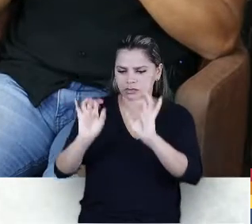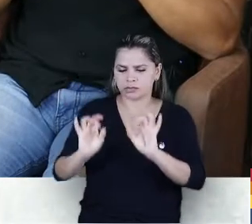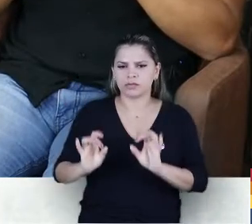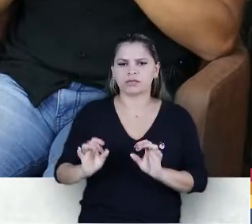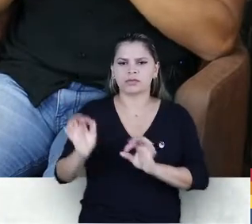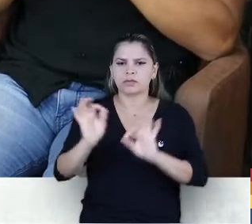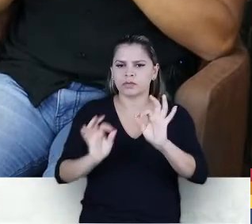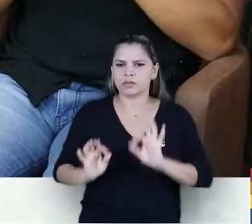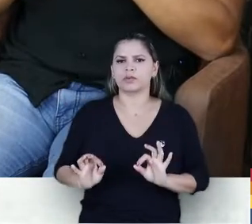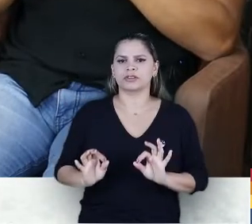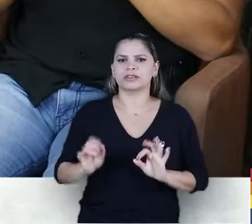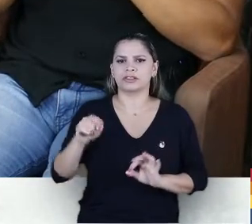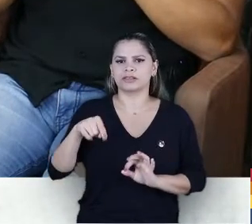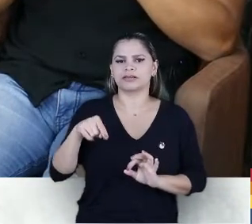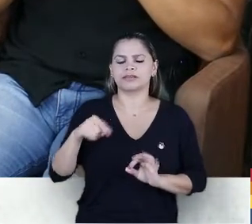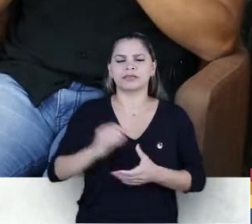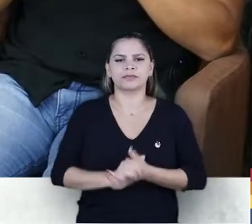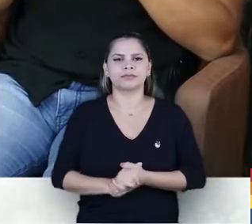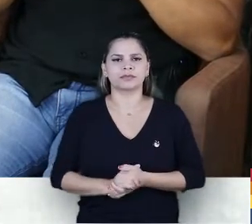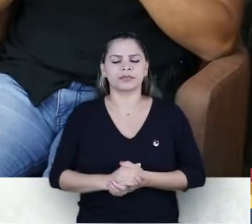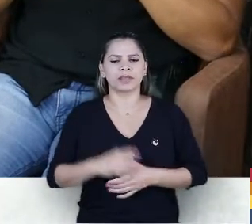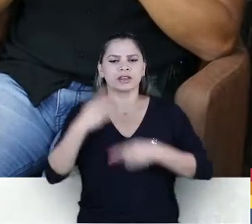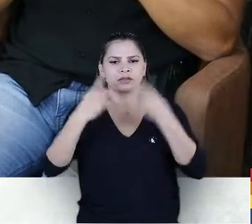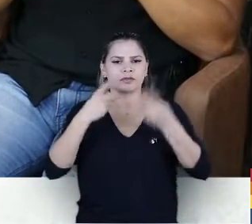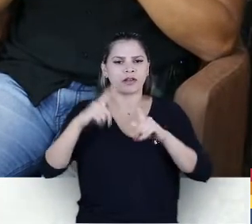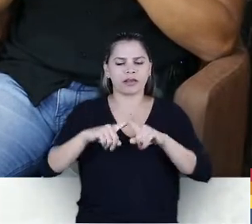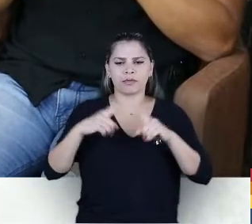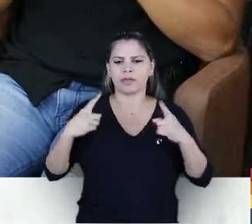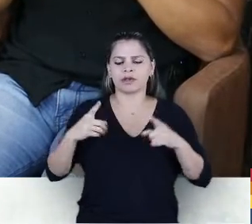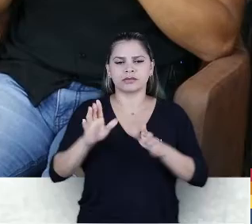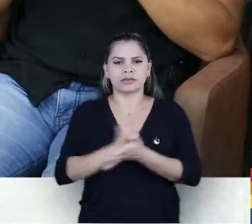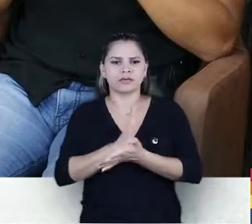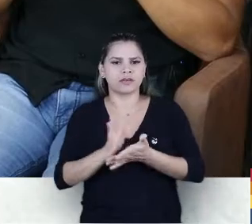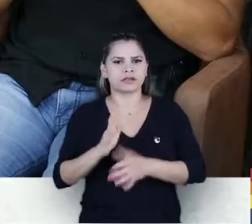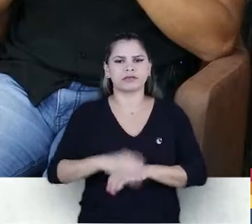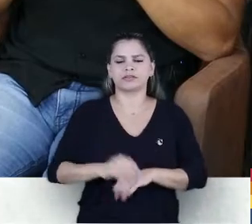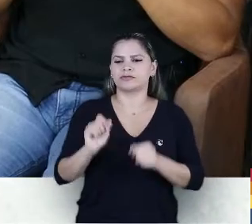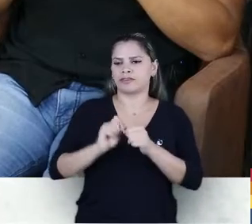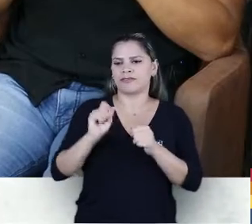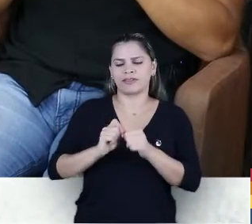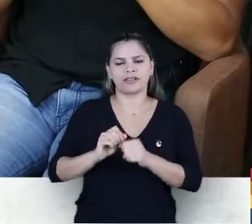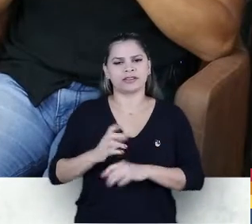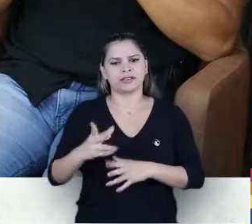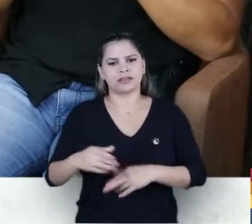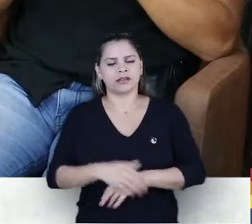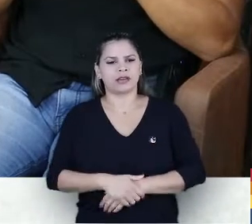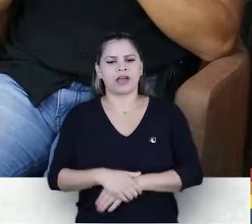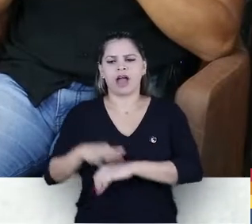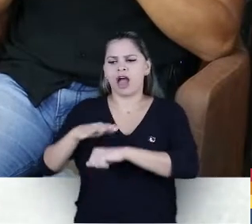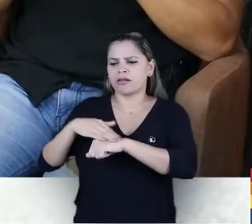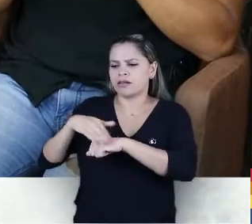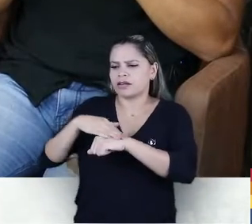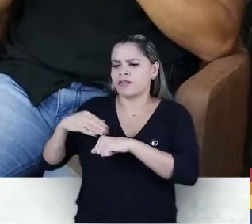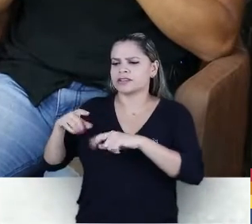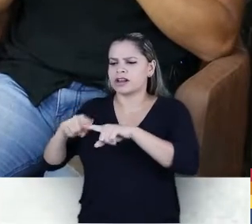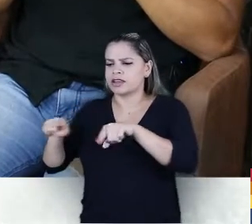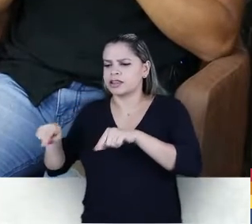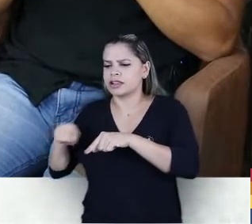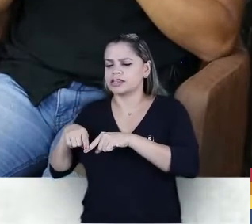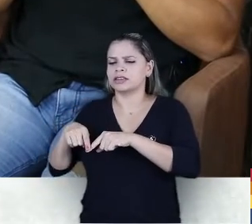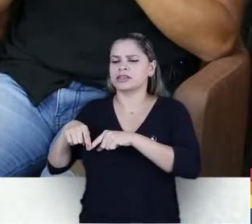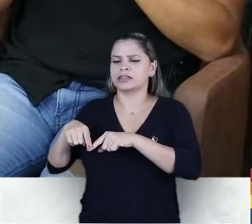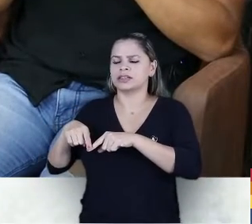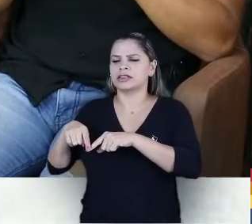isso, né? Então, essa conversa ela tem que acontecer e a gente fala isso o tempo todo, né? Fala, mas por vezes